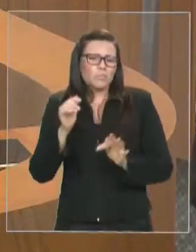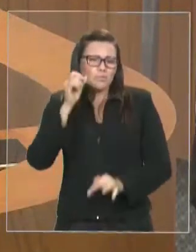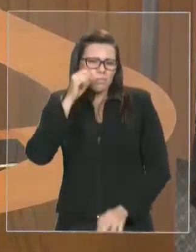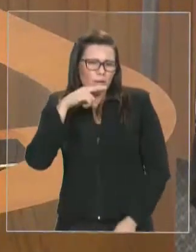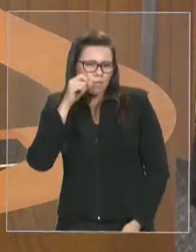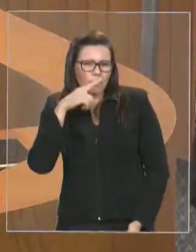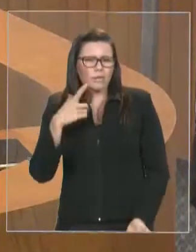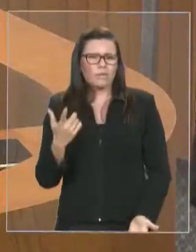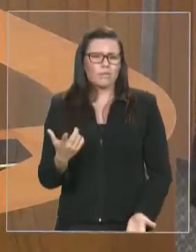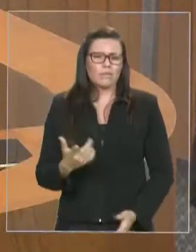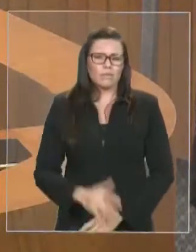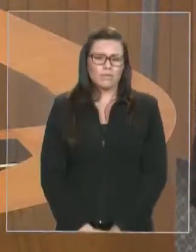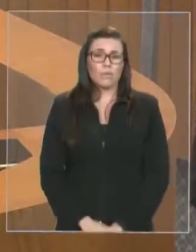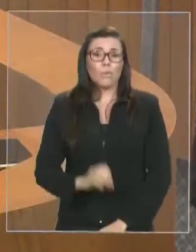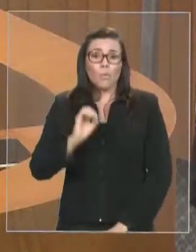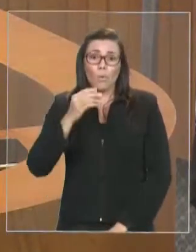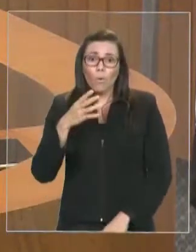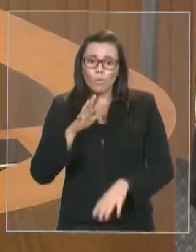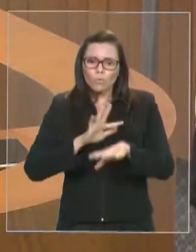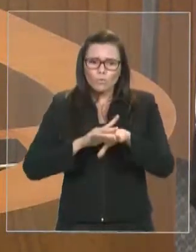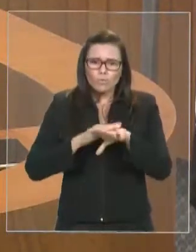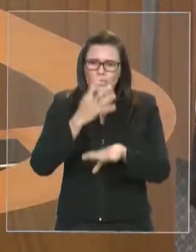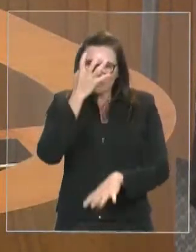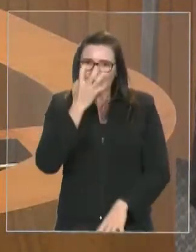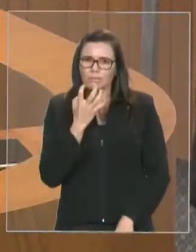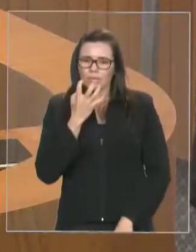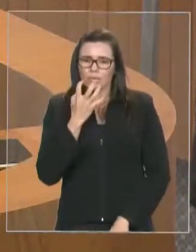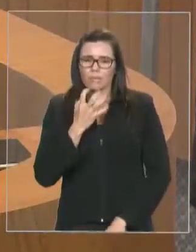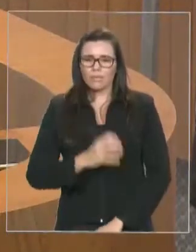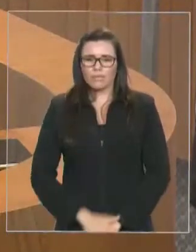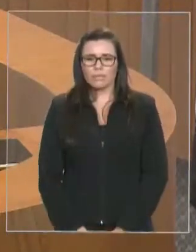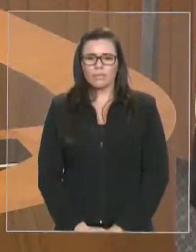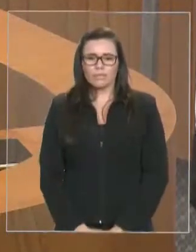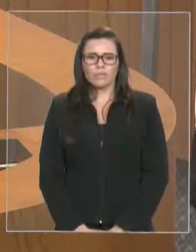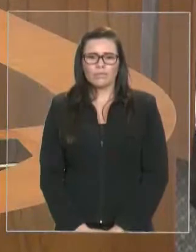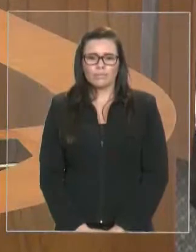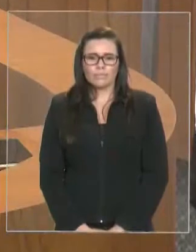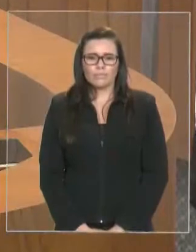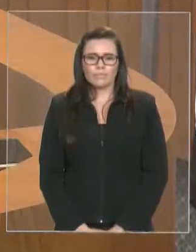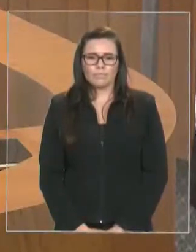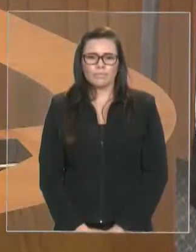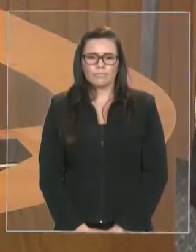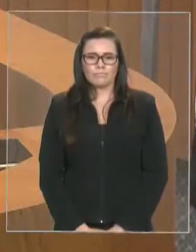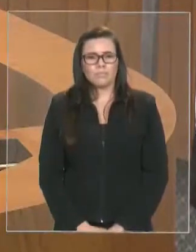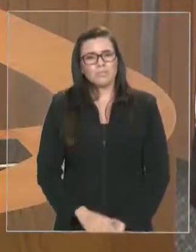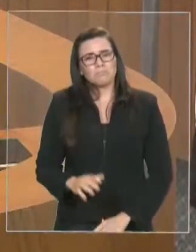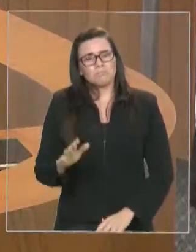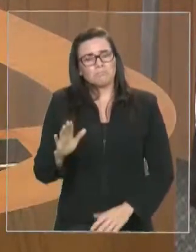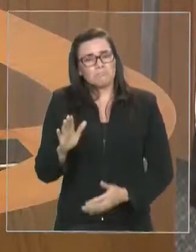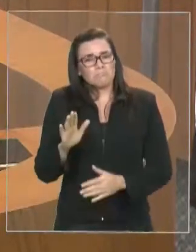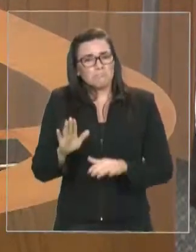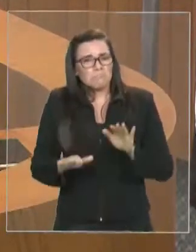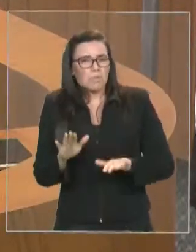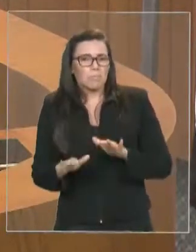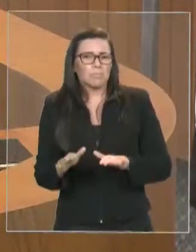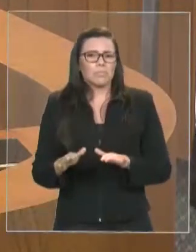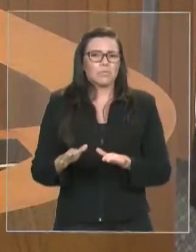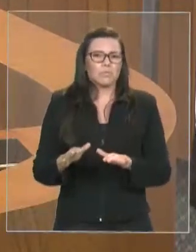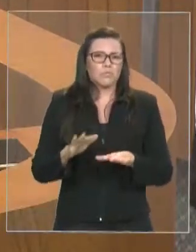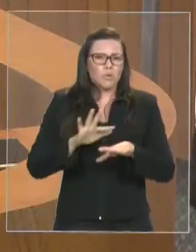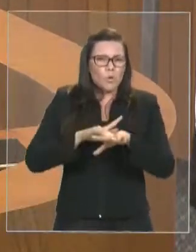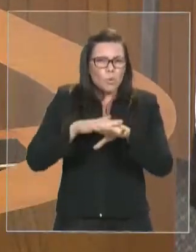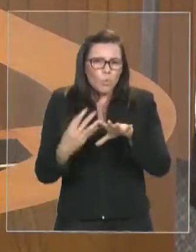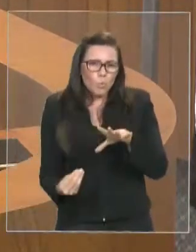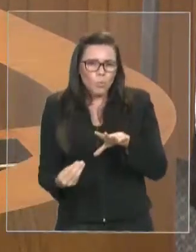ou seja uma doença mais grave sem a perspectiva de cura. Esse projeto de lei